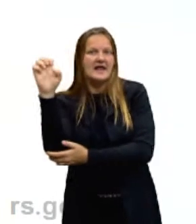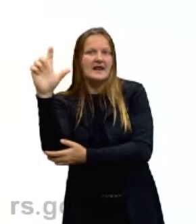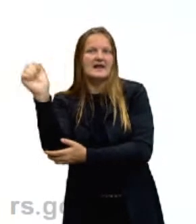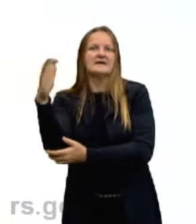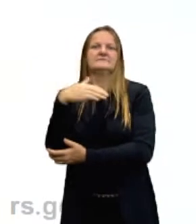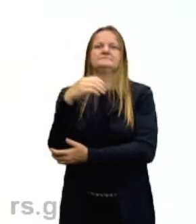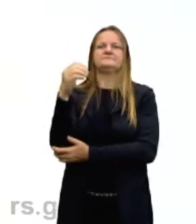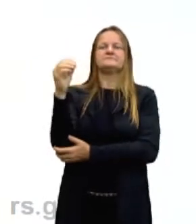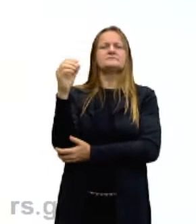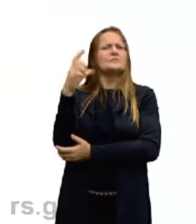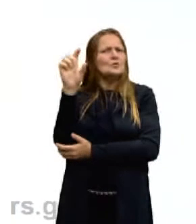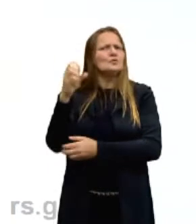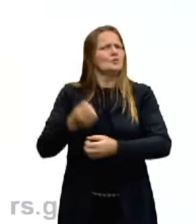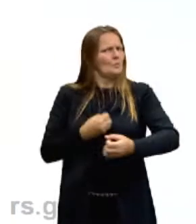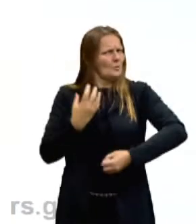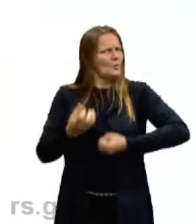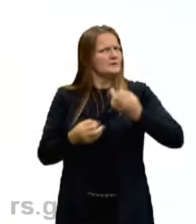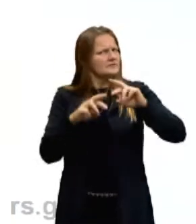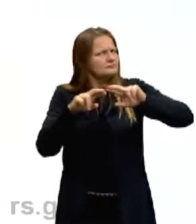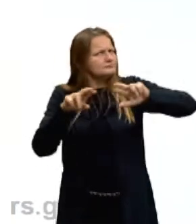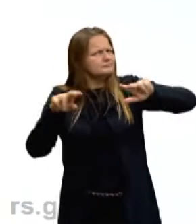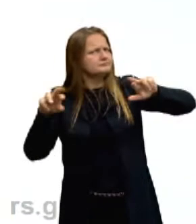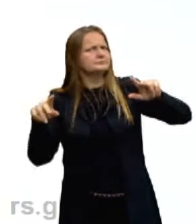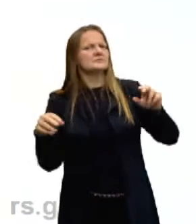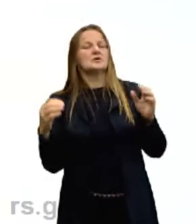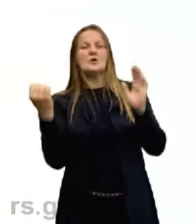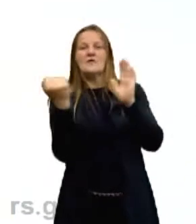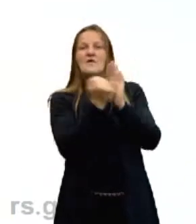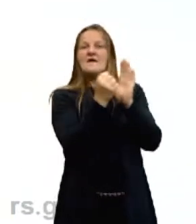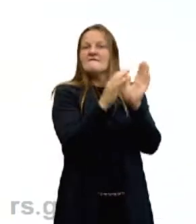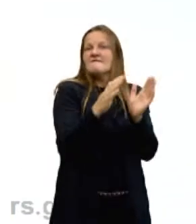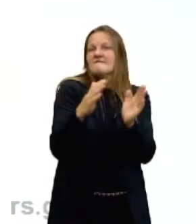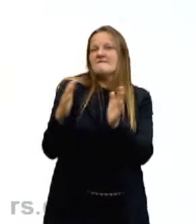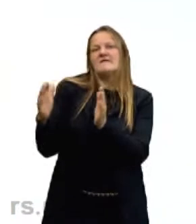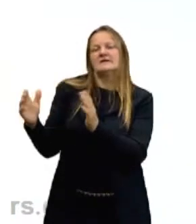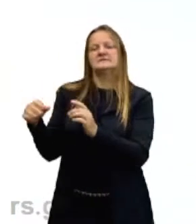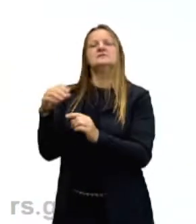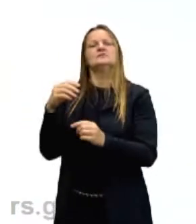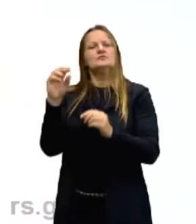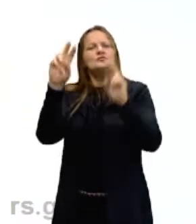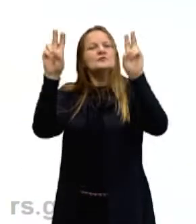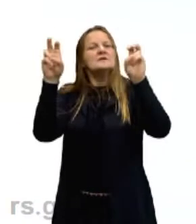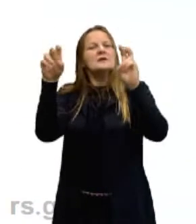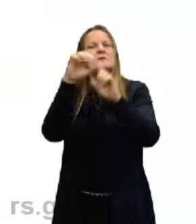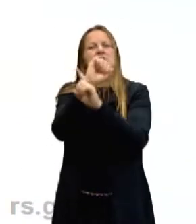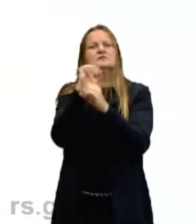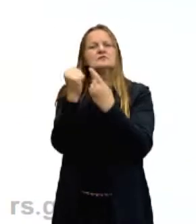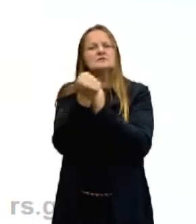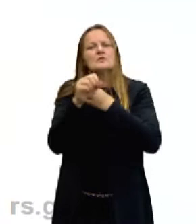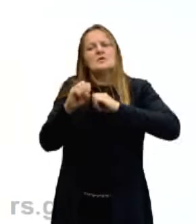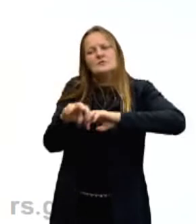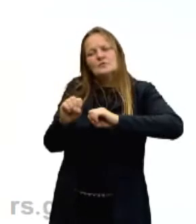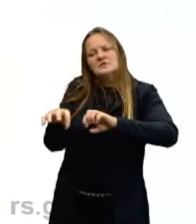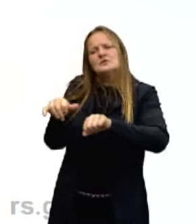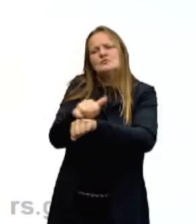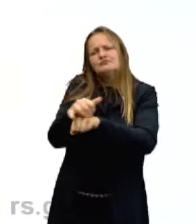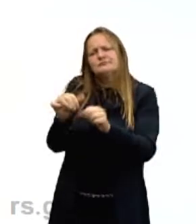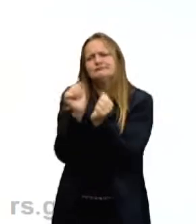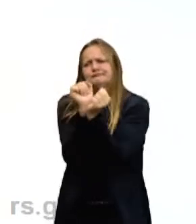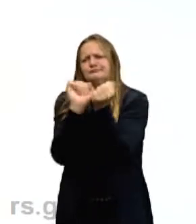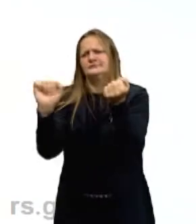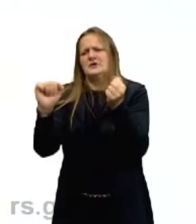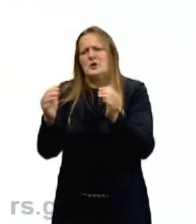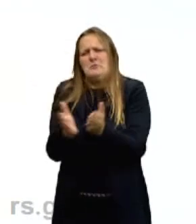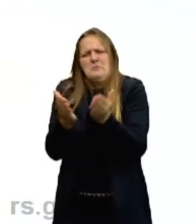que são outros poetas também que vão falar muito da questão social né da educação da escravidão